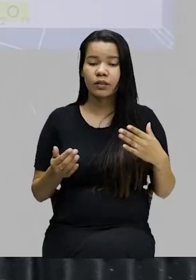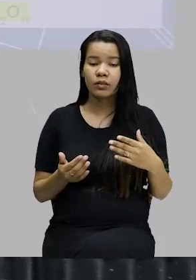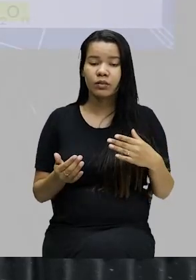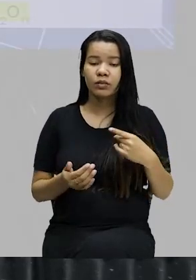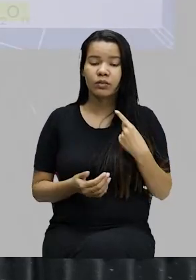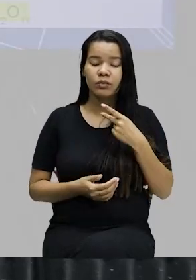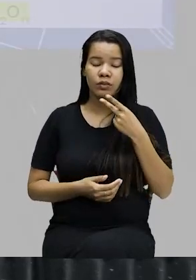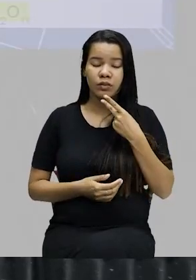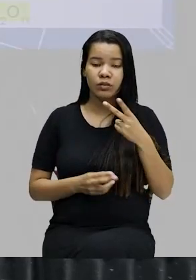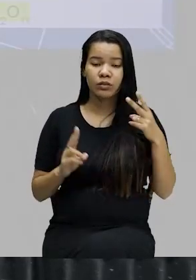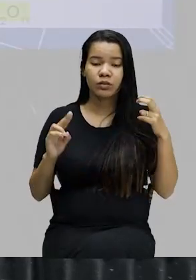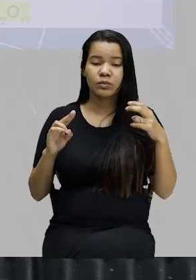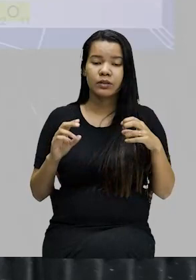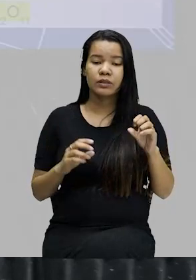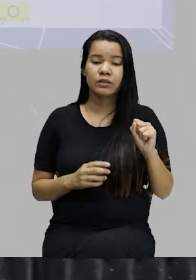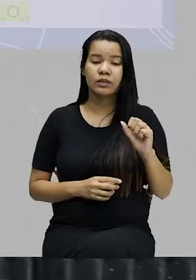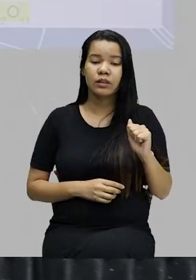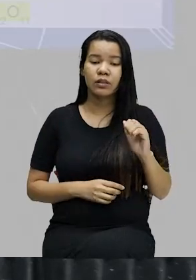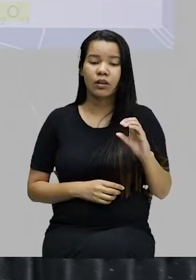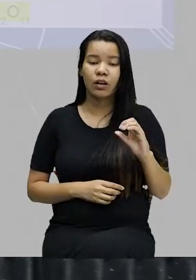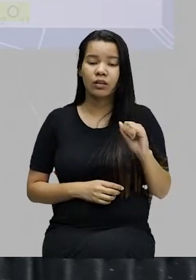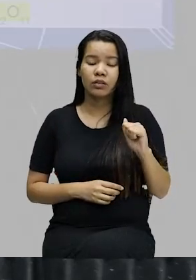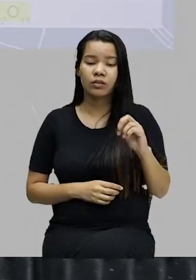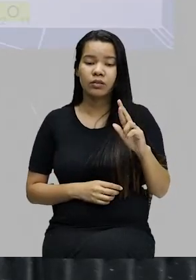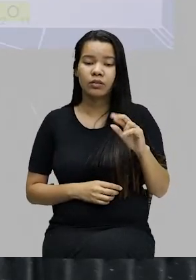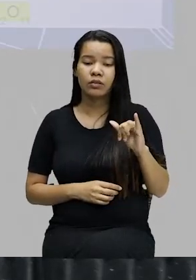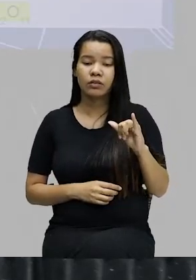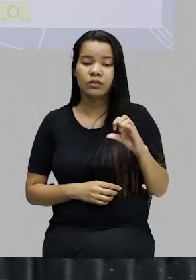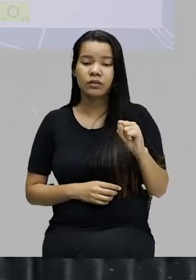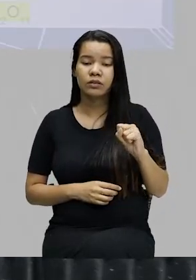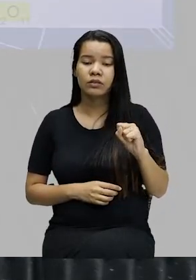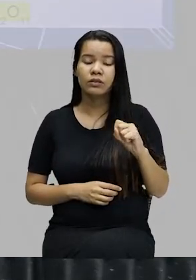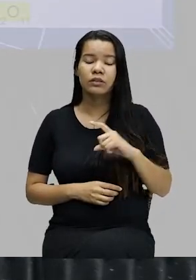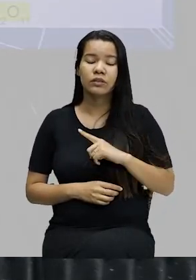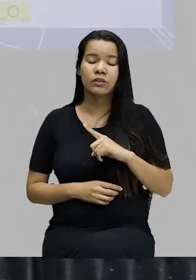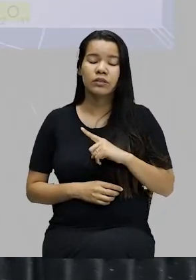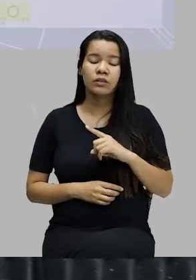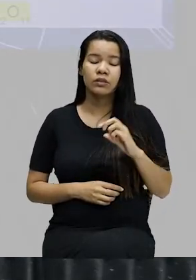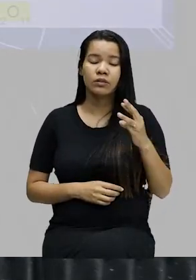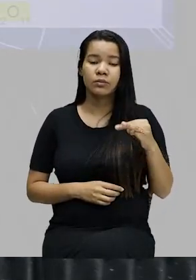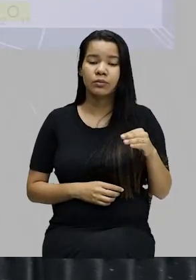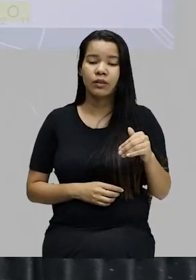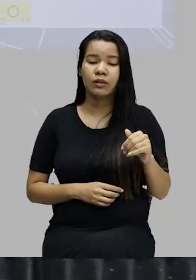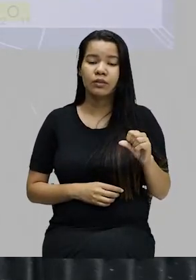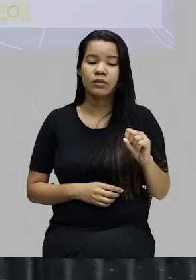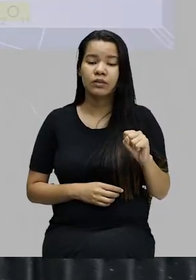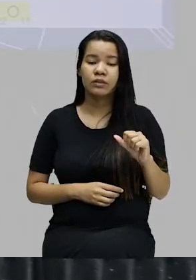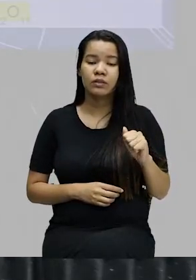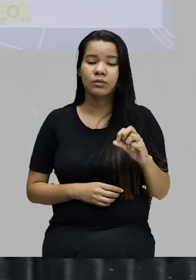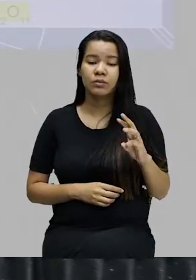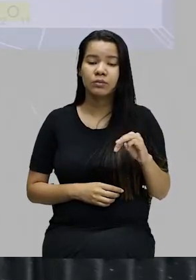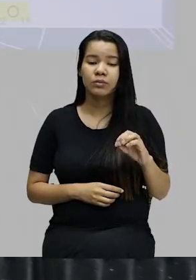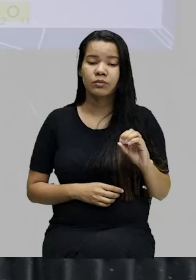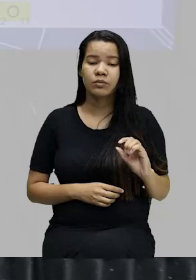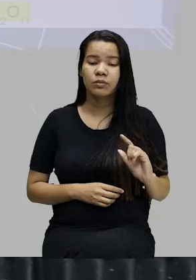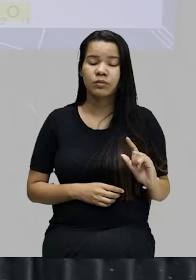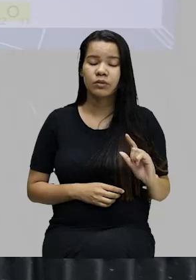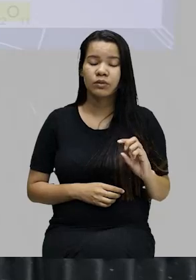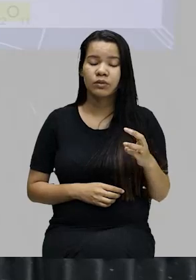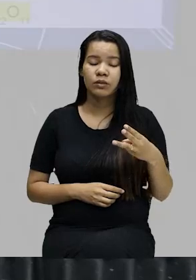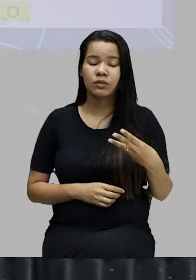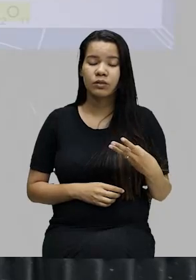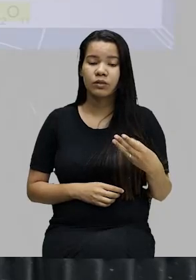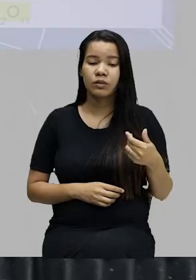sacarose. A sacarose tem massa molecular 348 unidades de massa atômica, beleza?